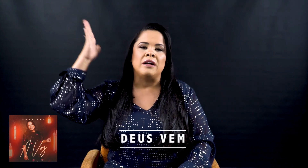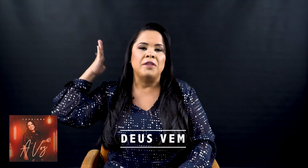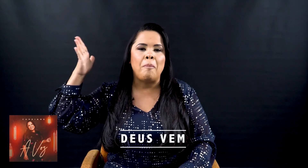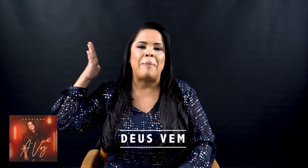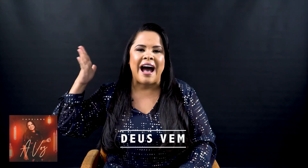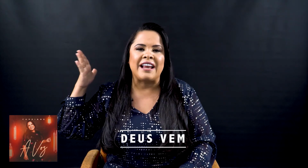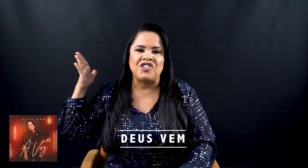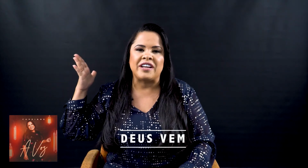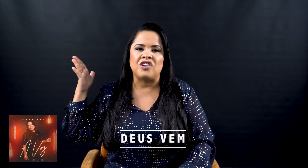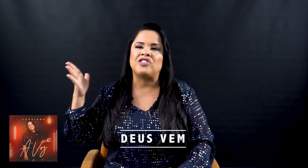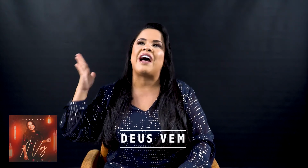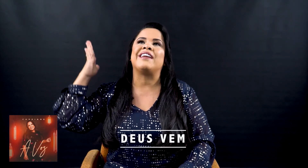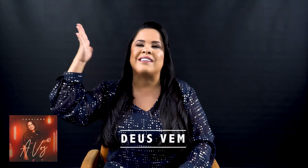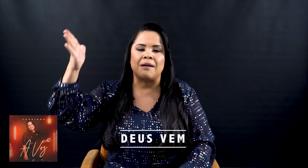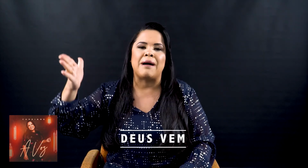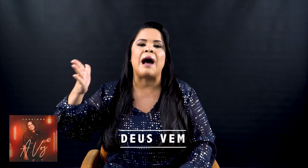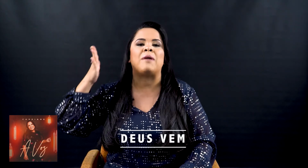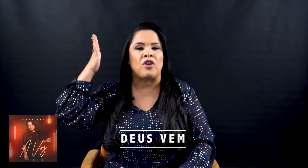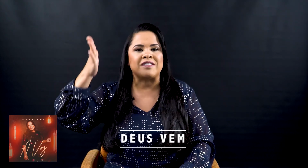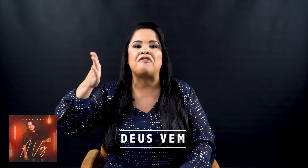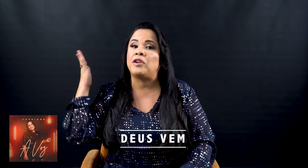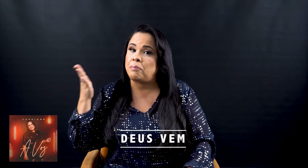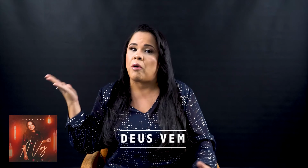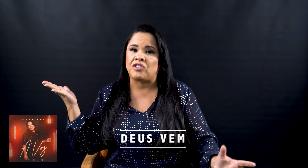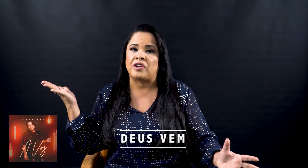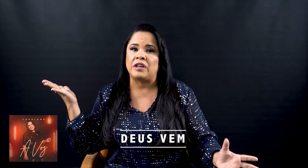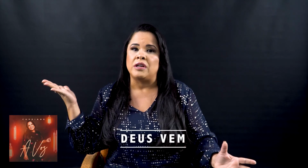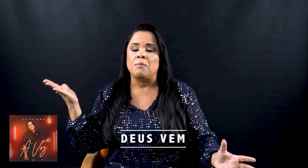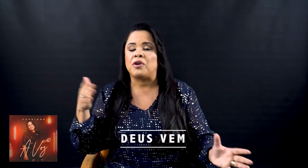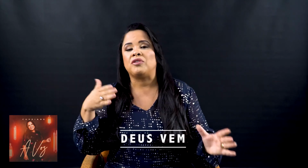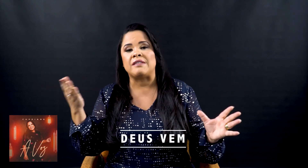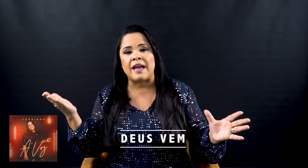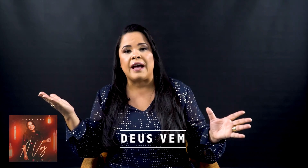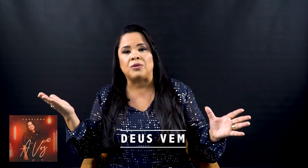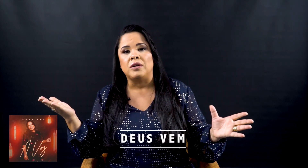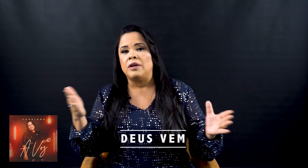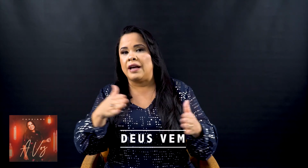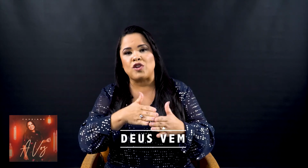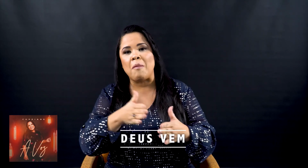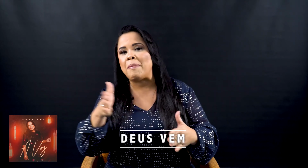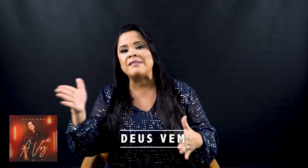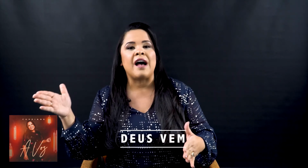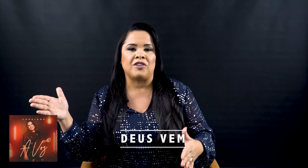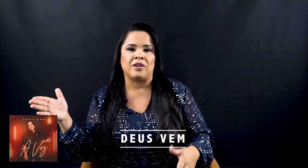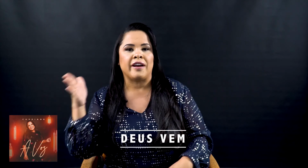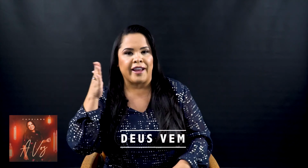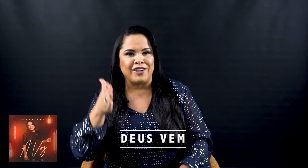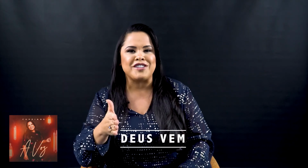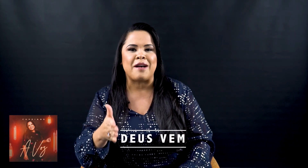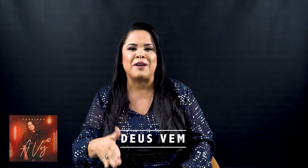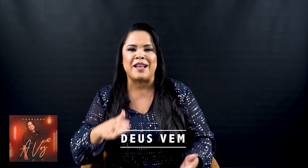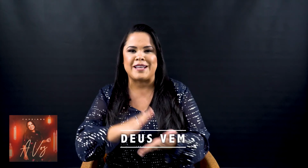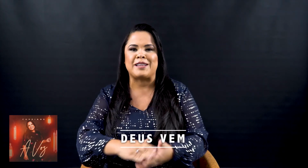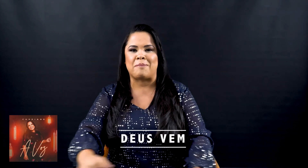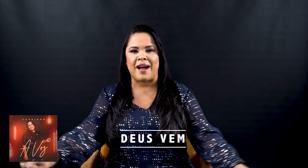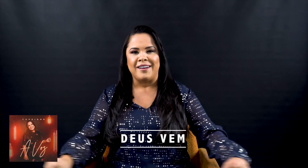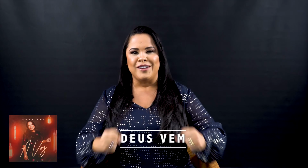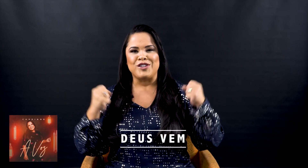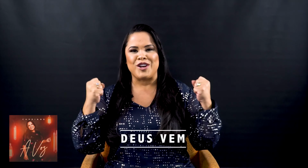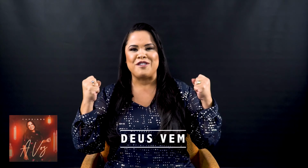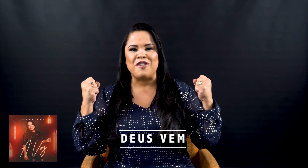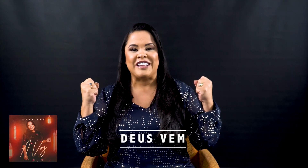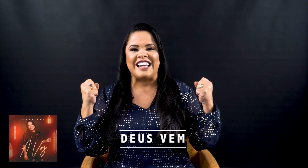clamar. Não para de acreditar e clamar. A nossa fé não pode, né? Porque o deserto é só uma passagem. Crente sabe que deserto é